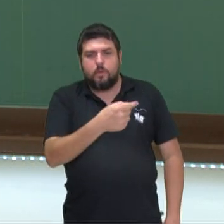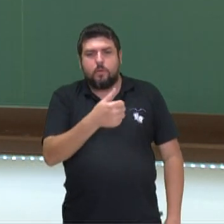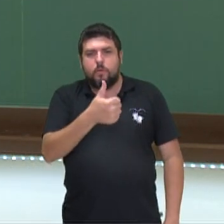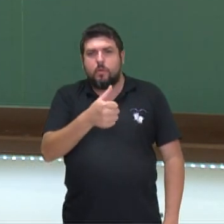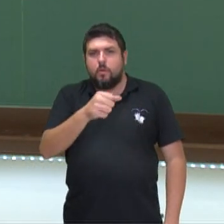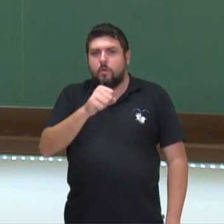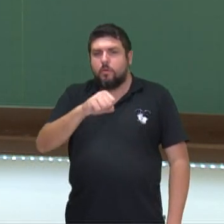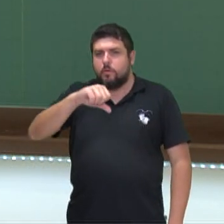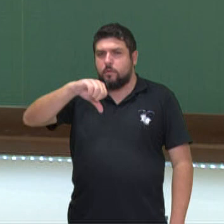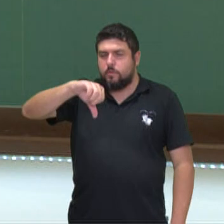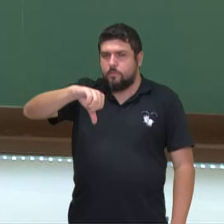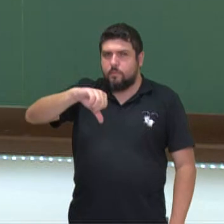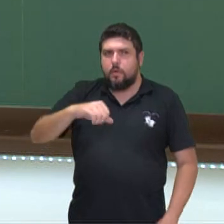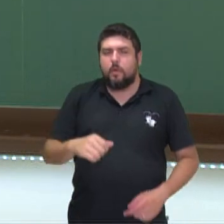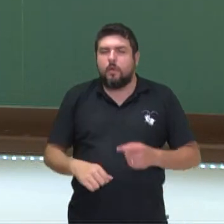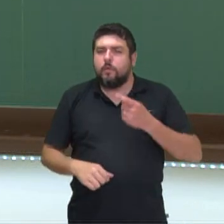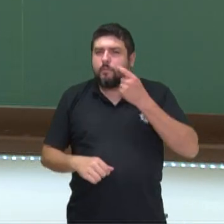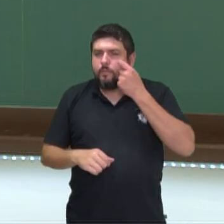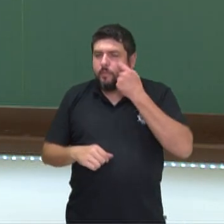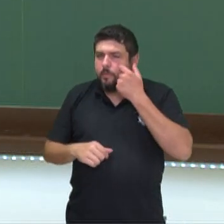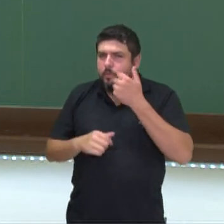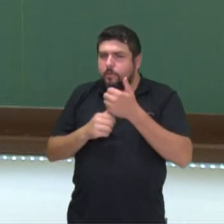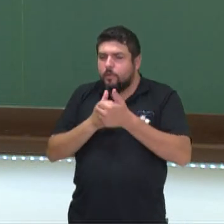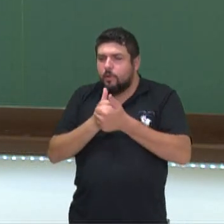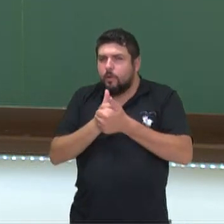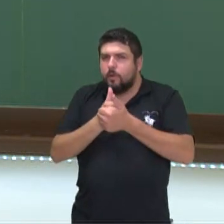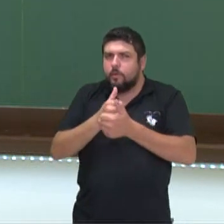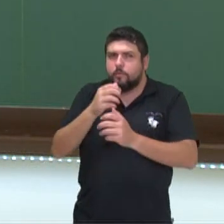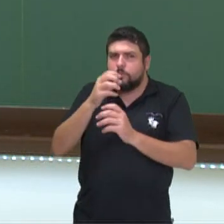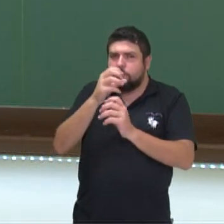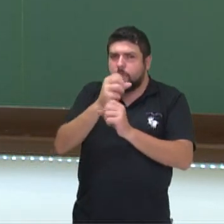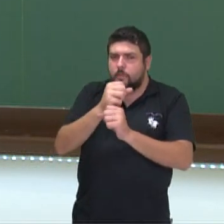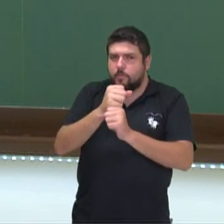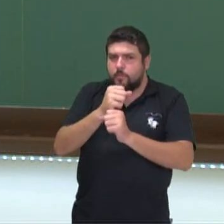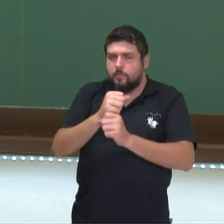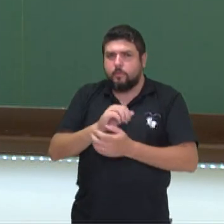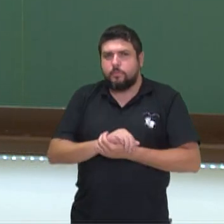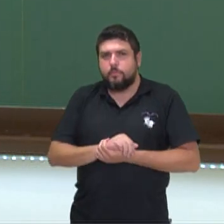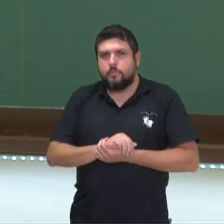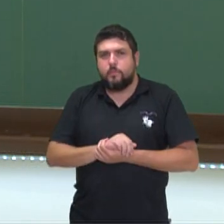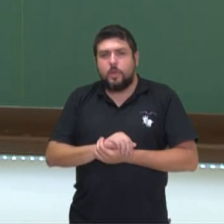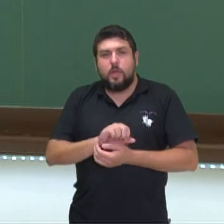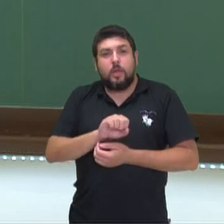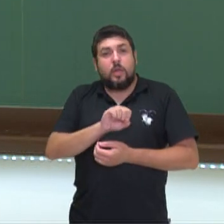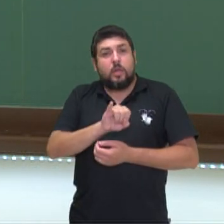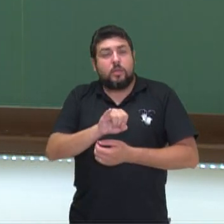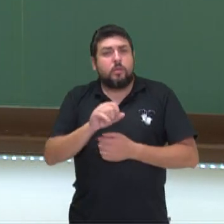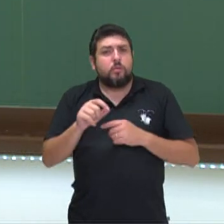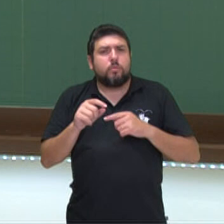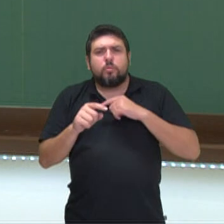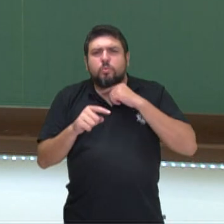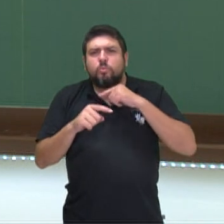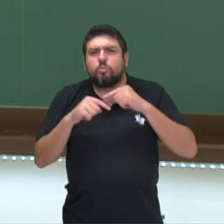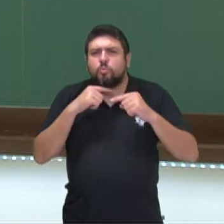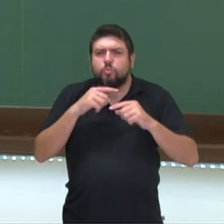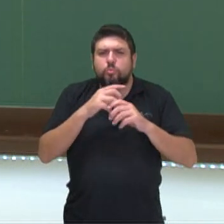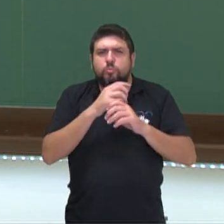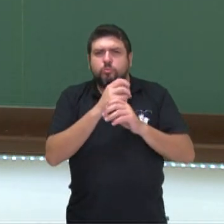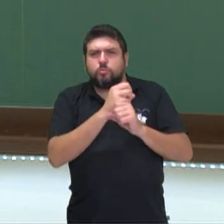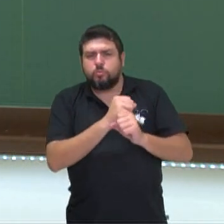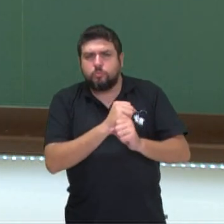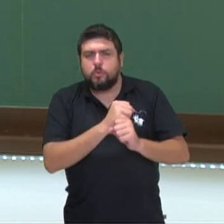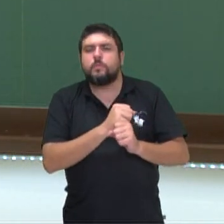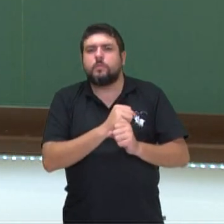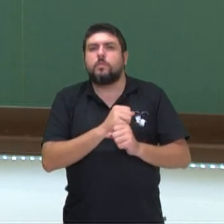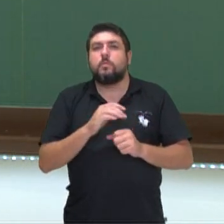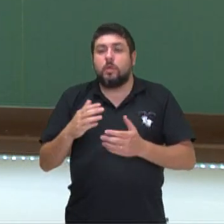que a professora fez aqui? A professora armou a continha, né? Se você tem dúvidas no momento de fazer essa multiplicação, vai